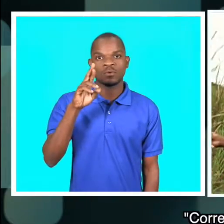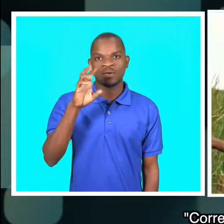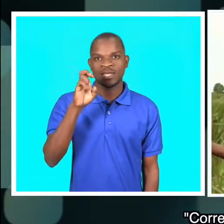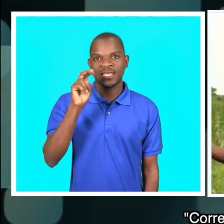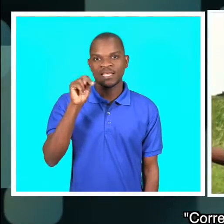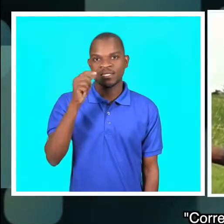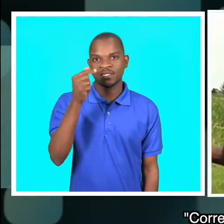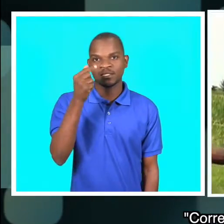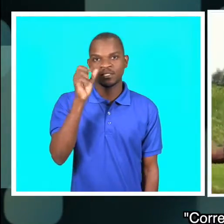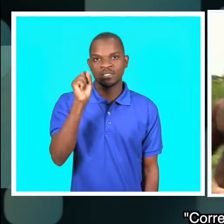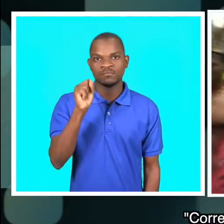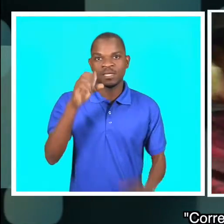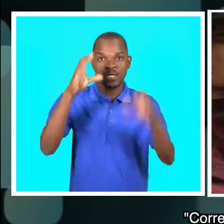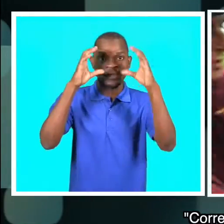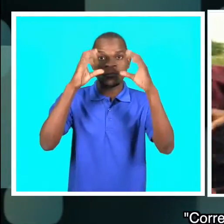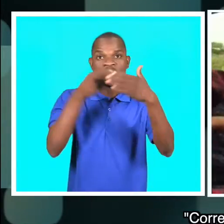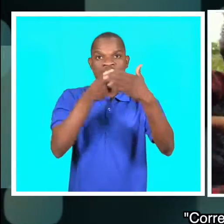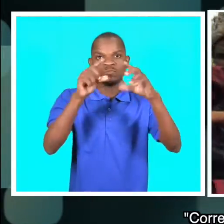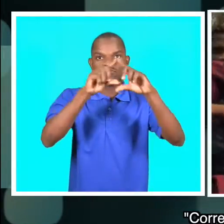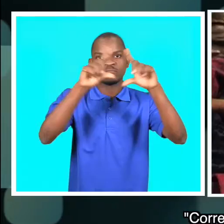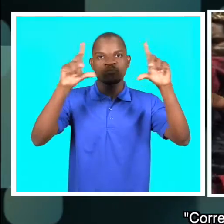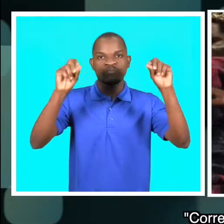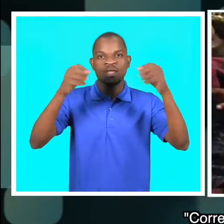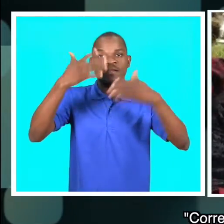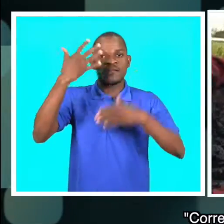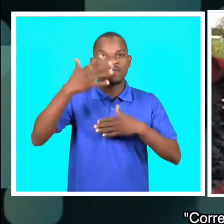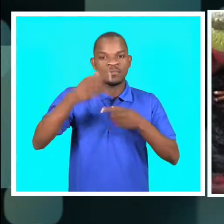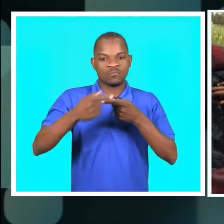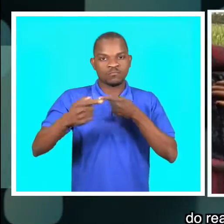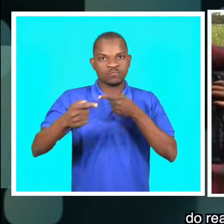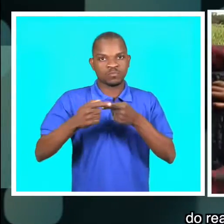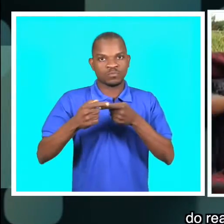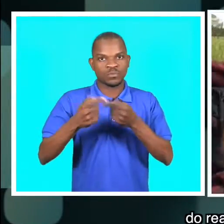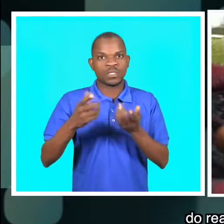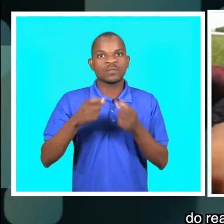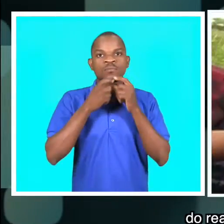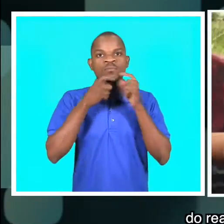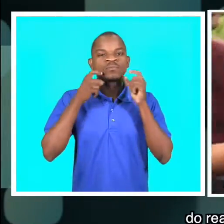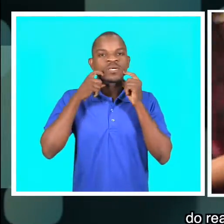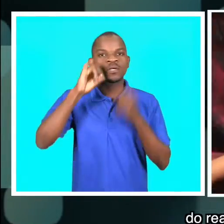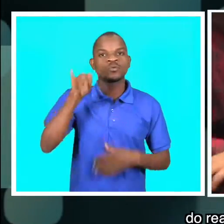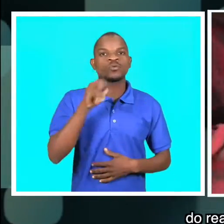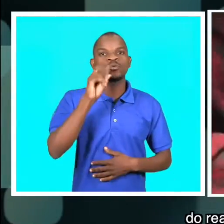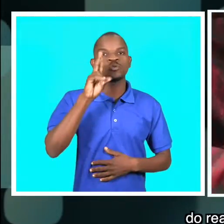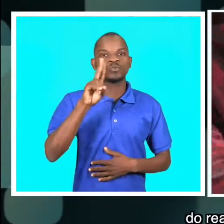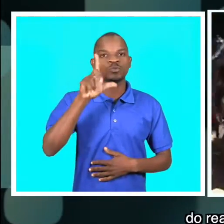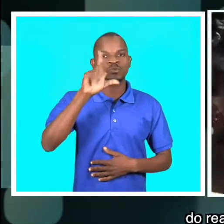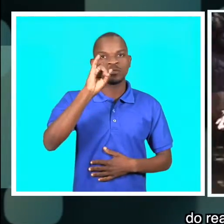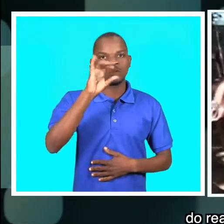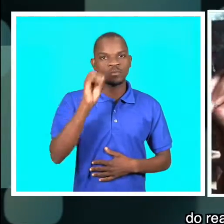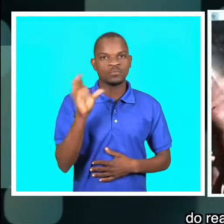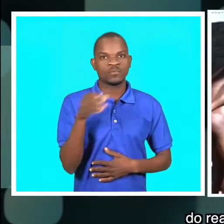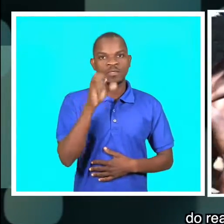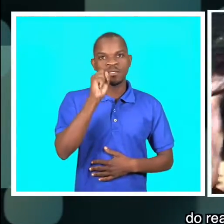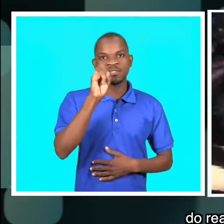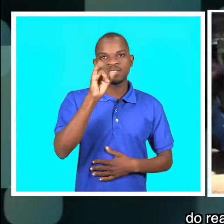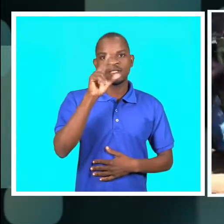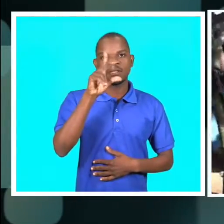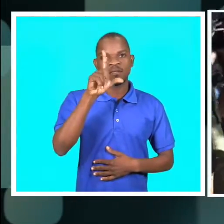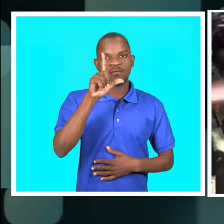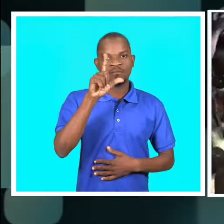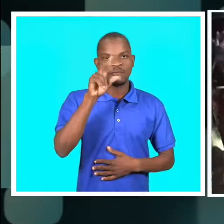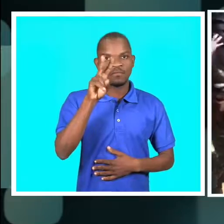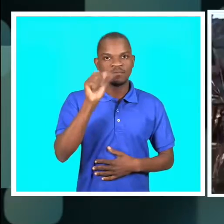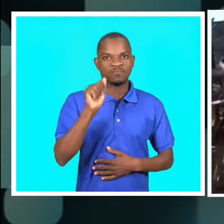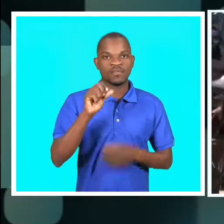Corinthians na Zambésia é o título de uma curta-metragem do realizador moçambicano Júlio Silva que retrata